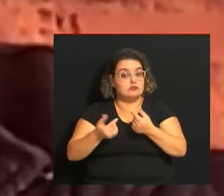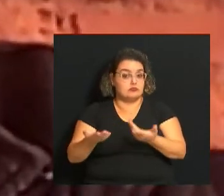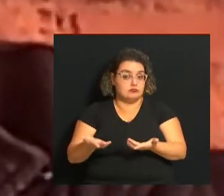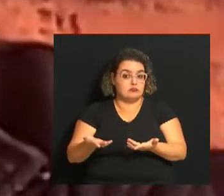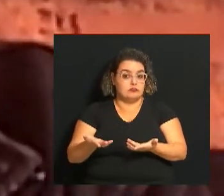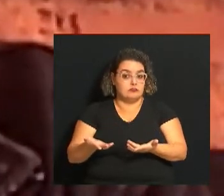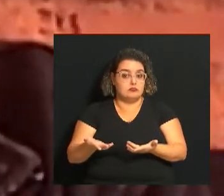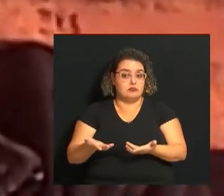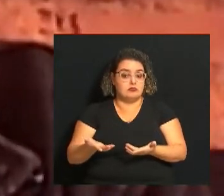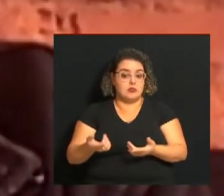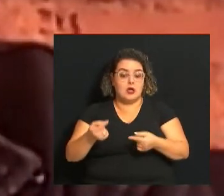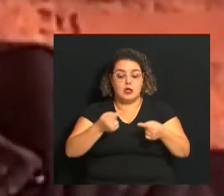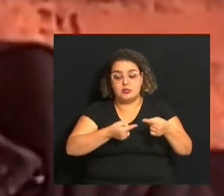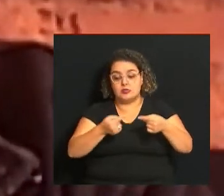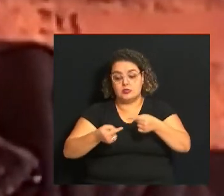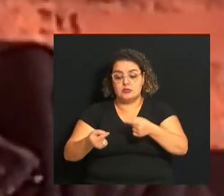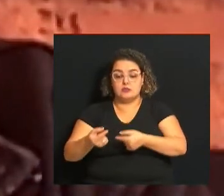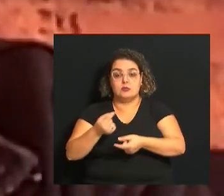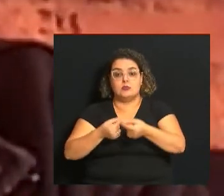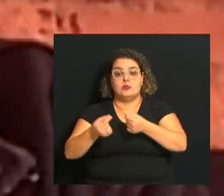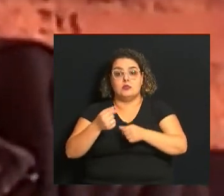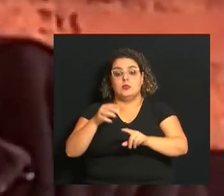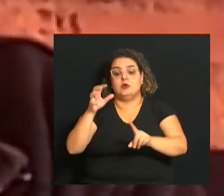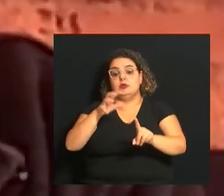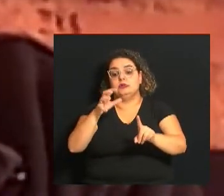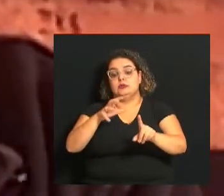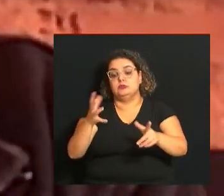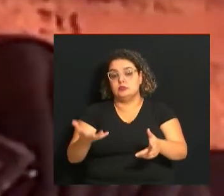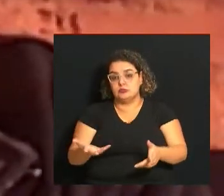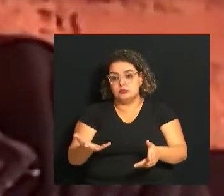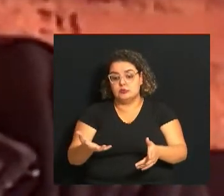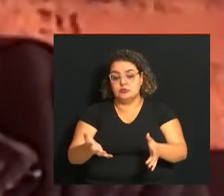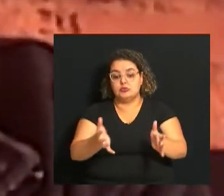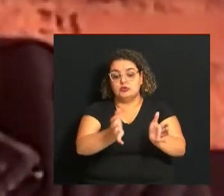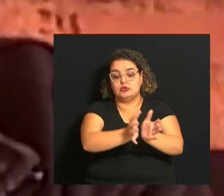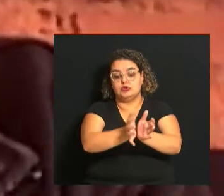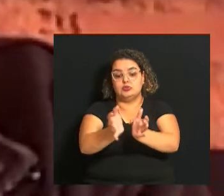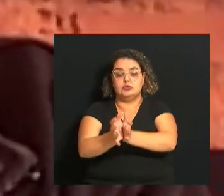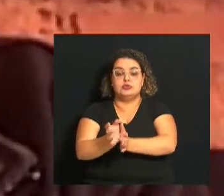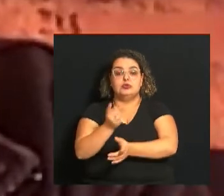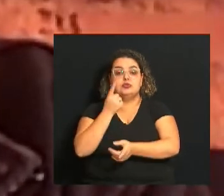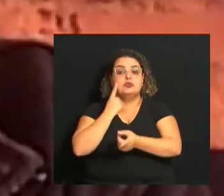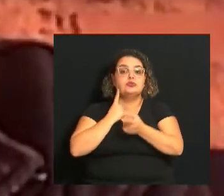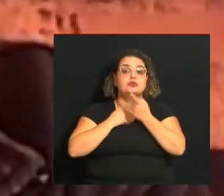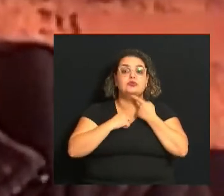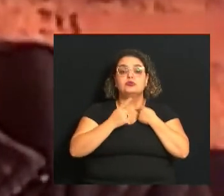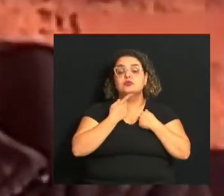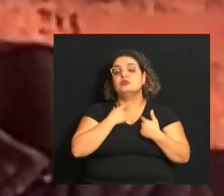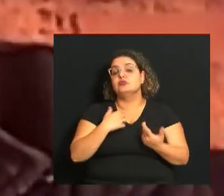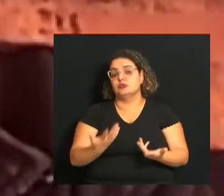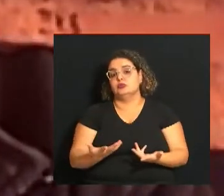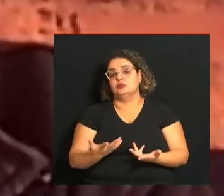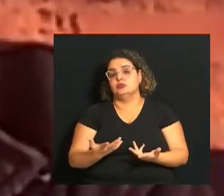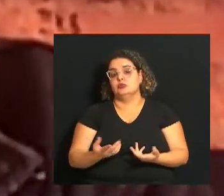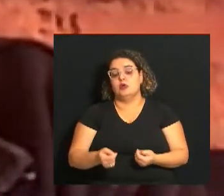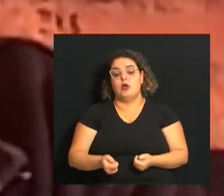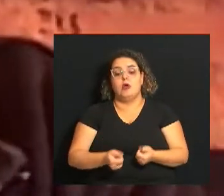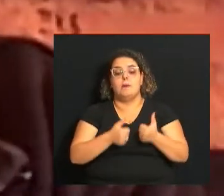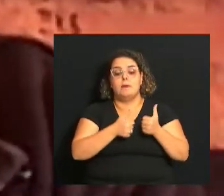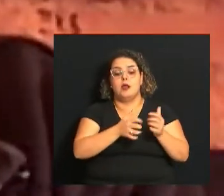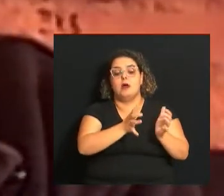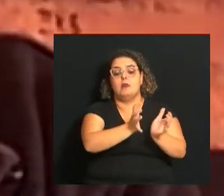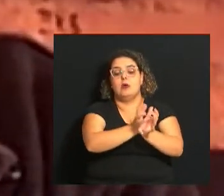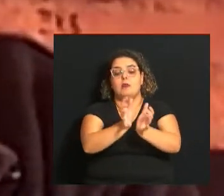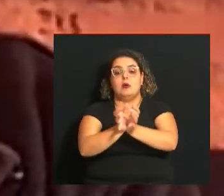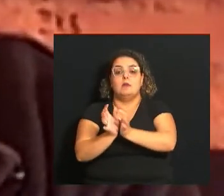A disputa econômica ela se reflete nos interesses de grupo. Então, eu preciso criar privilégios para determinados grupos, eu preciso